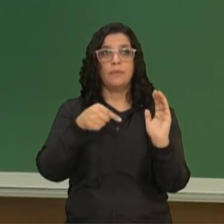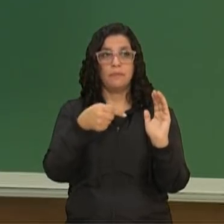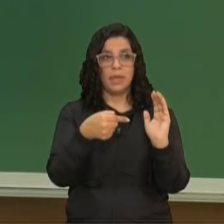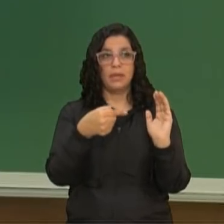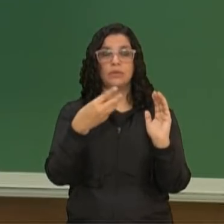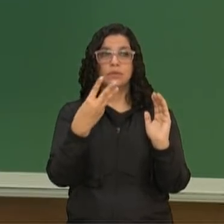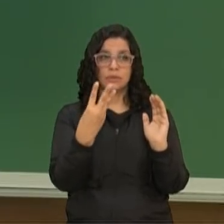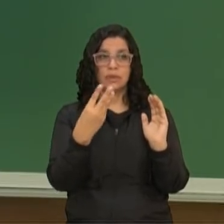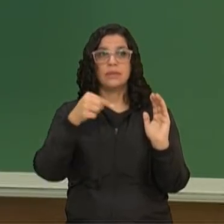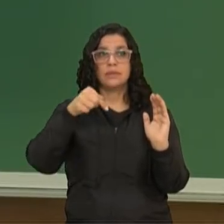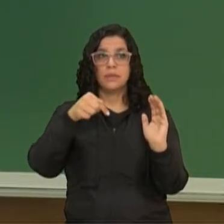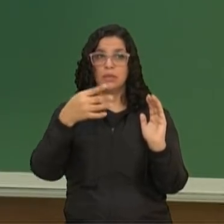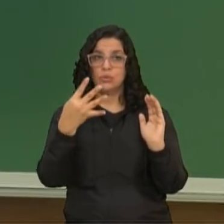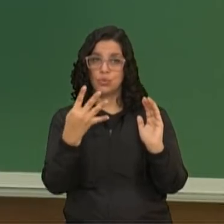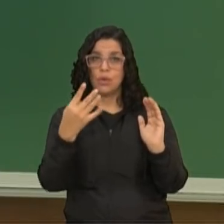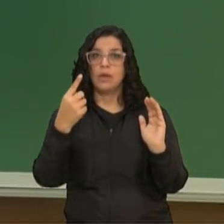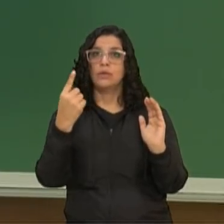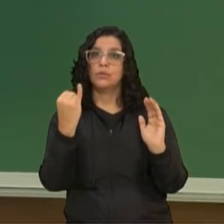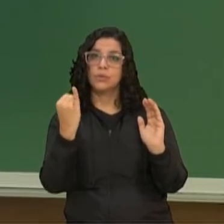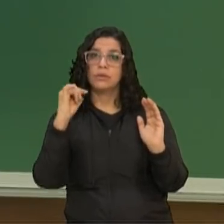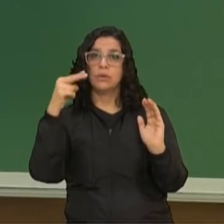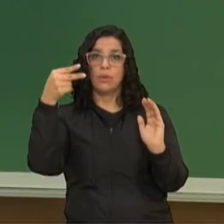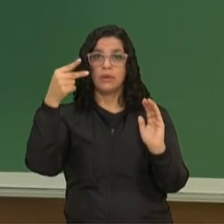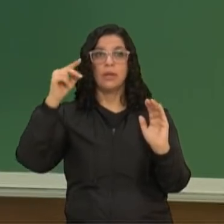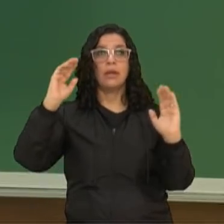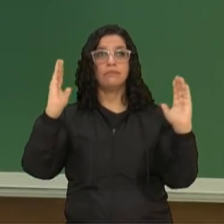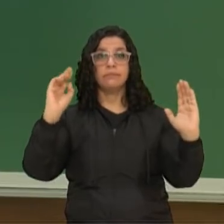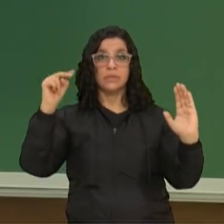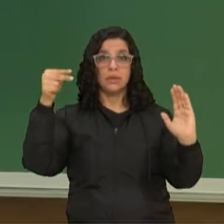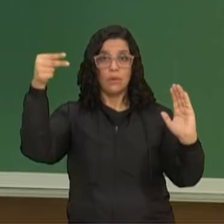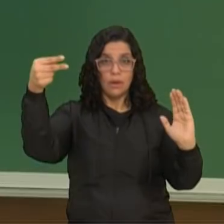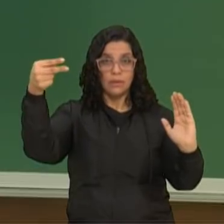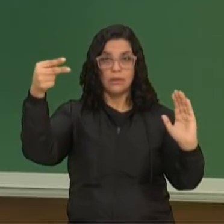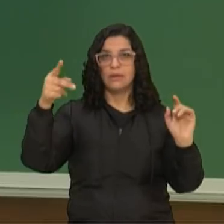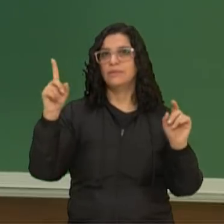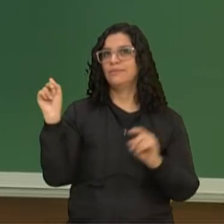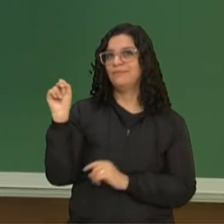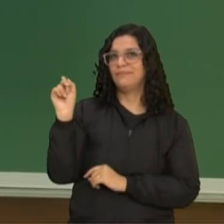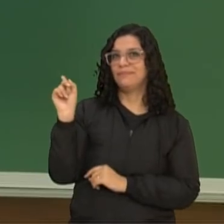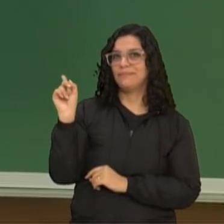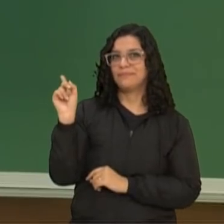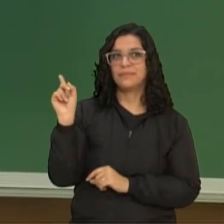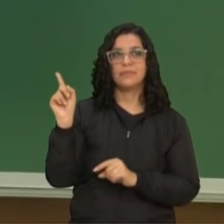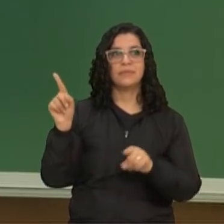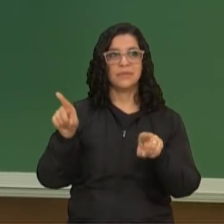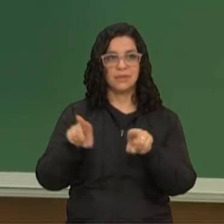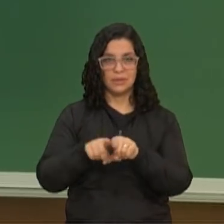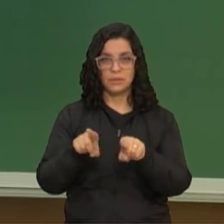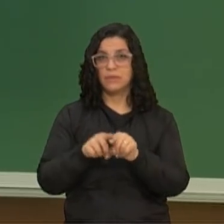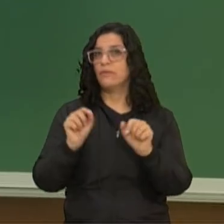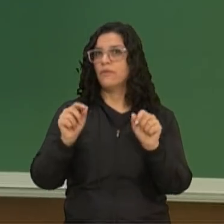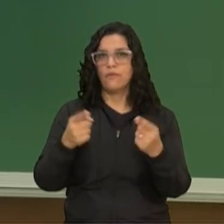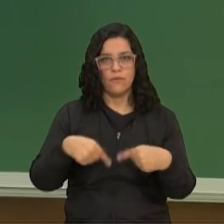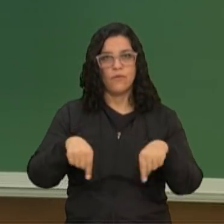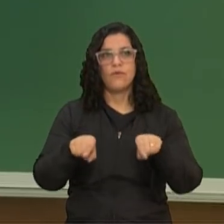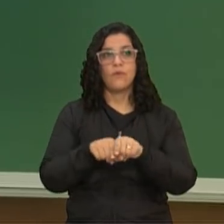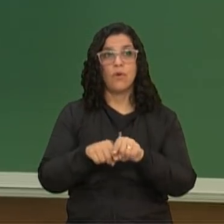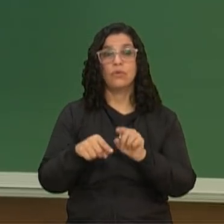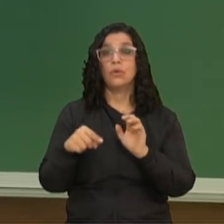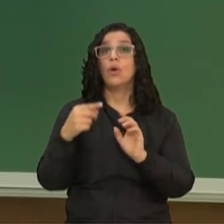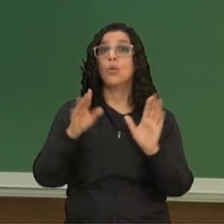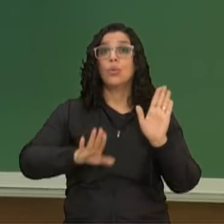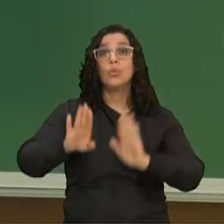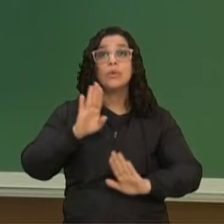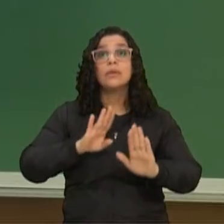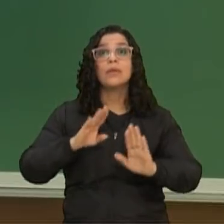em 2 e 2, que 2 e 2 dá o 4, e aqui dá para aplicar de novo o quadrado da diferença. De novo, só